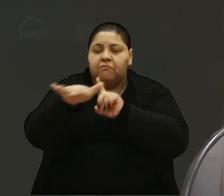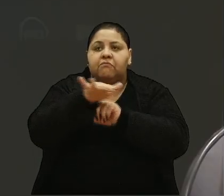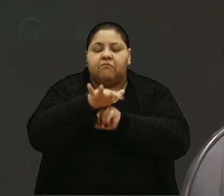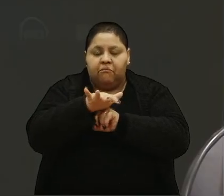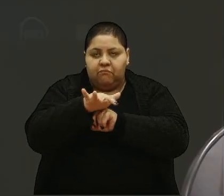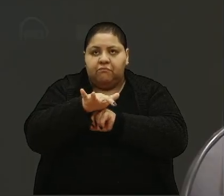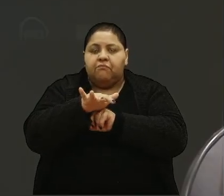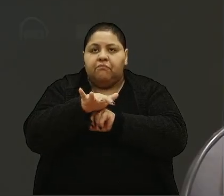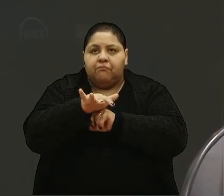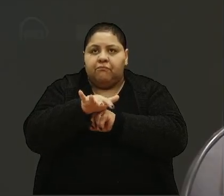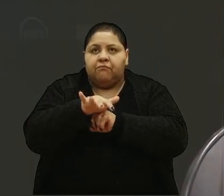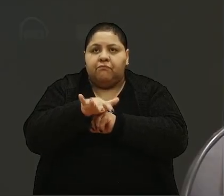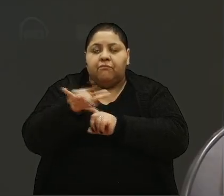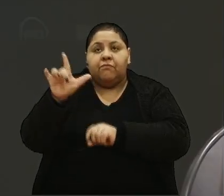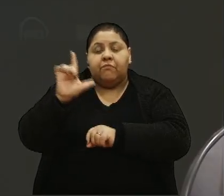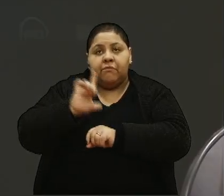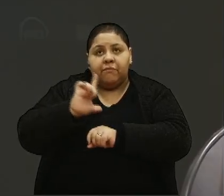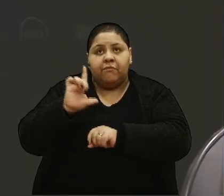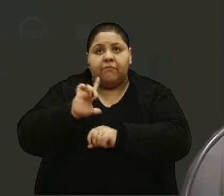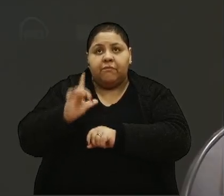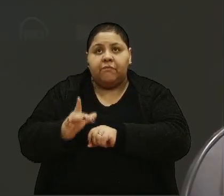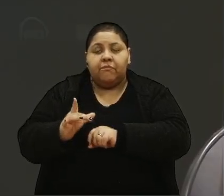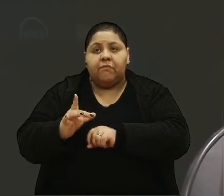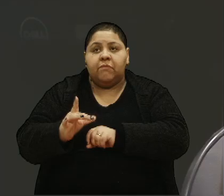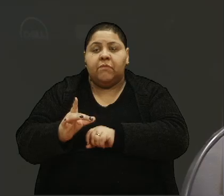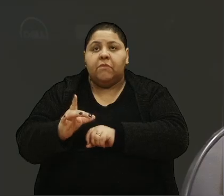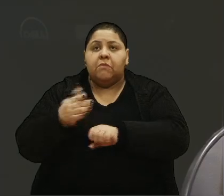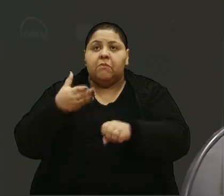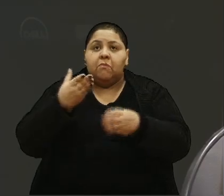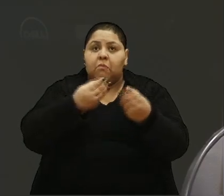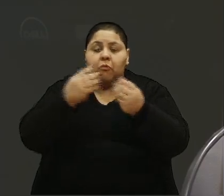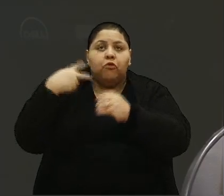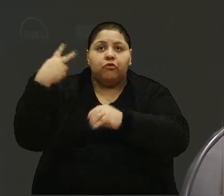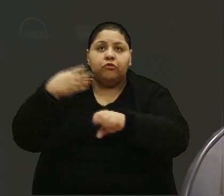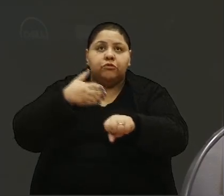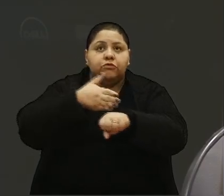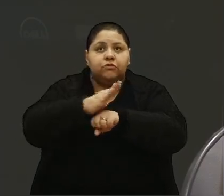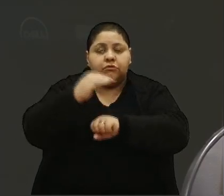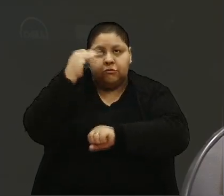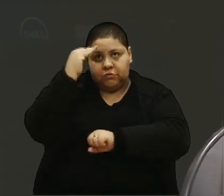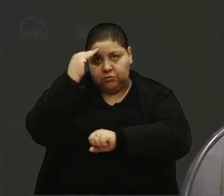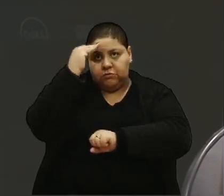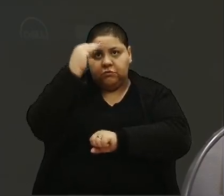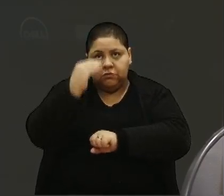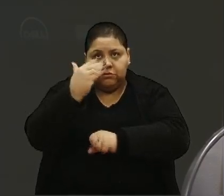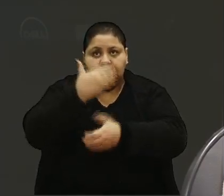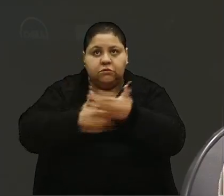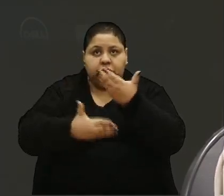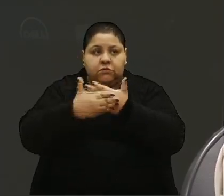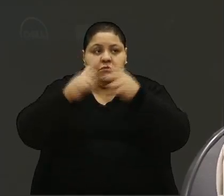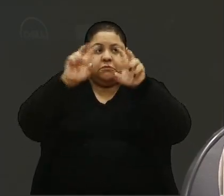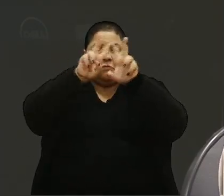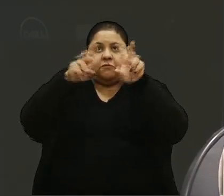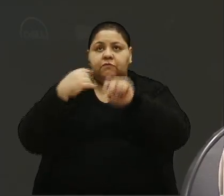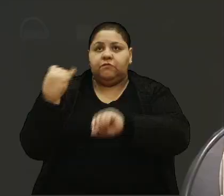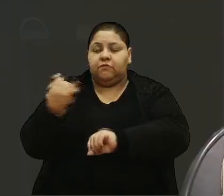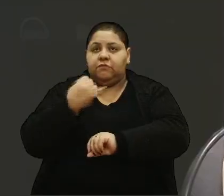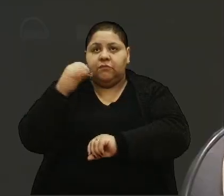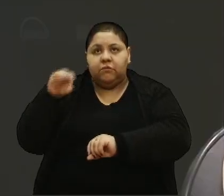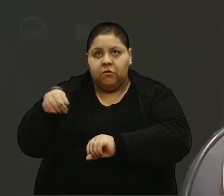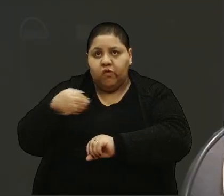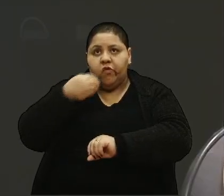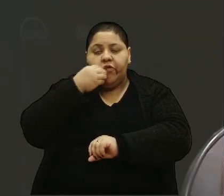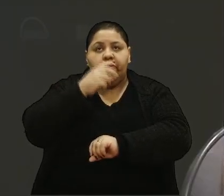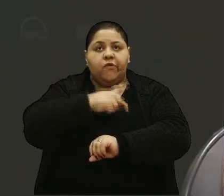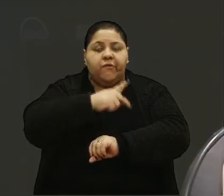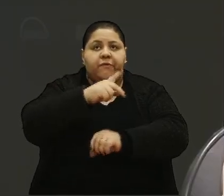isso, vereador Aldonei, nós tivemos uma grande presença de vereadores, com certeza em respeito ao senhor e ao respeito a um tema tão importante. E aproveitar, presidente,